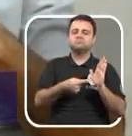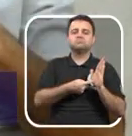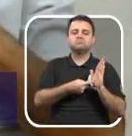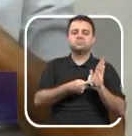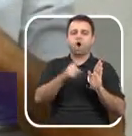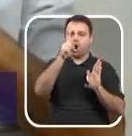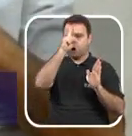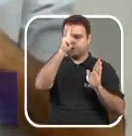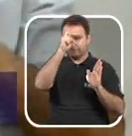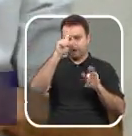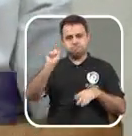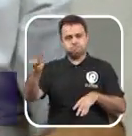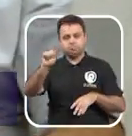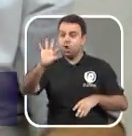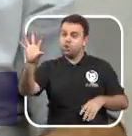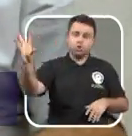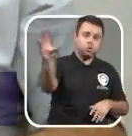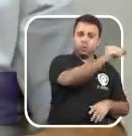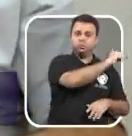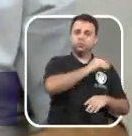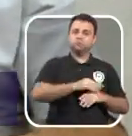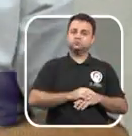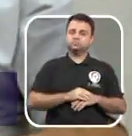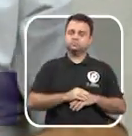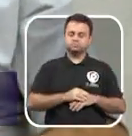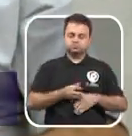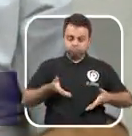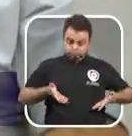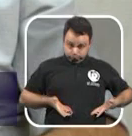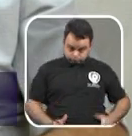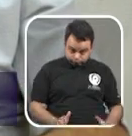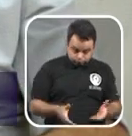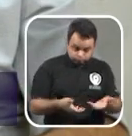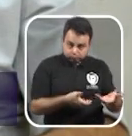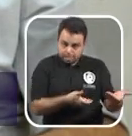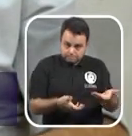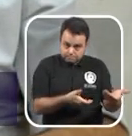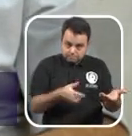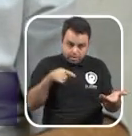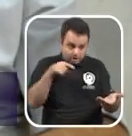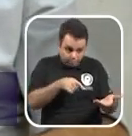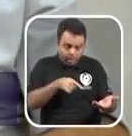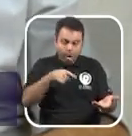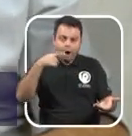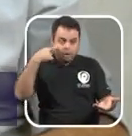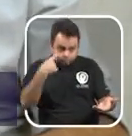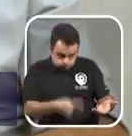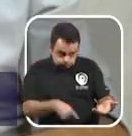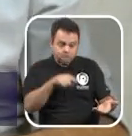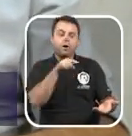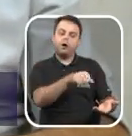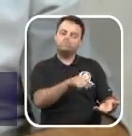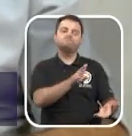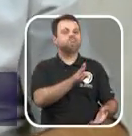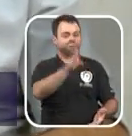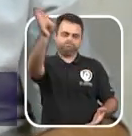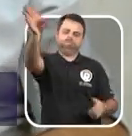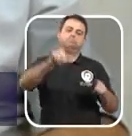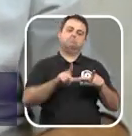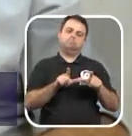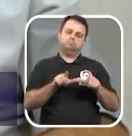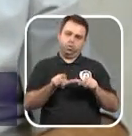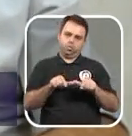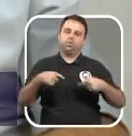todos os hospitais a comunicarem imediatamente, a fazer a comunicação e encaminhamento